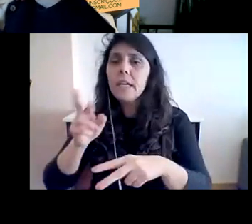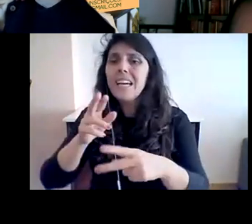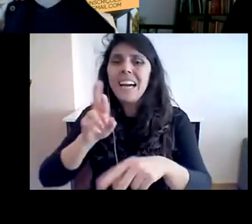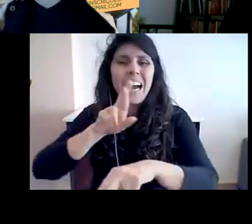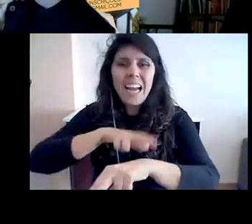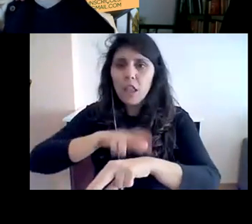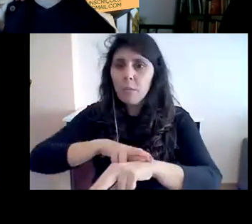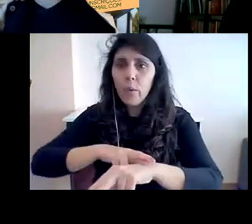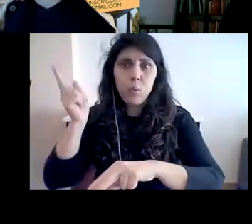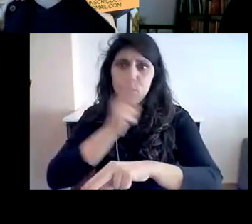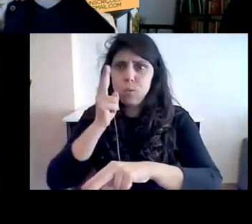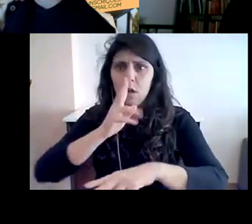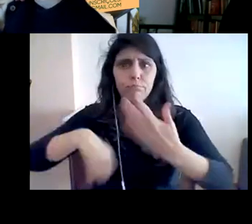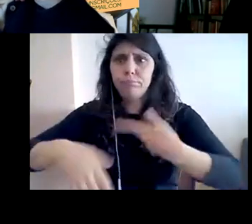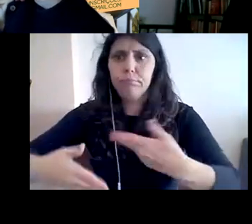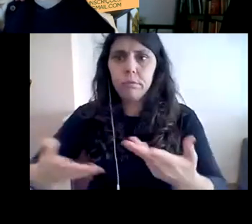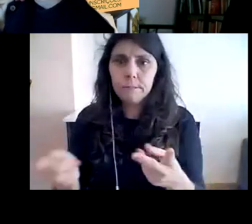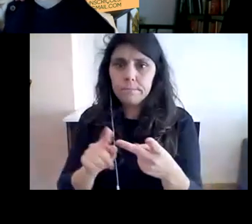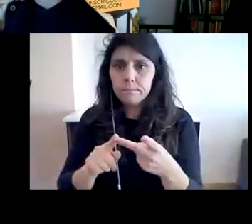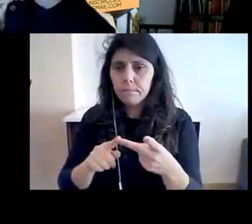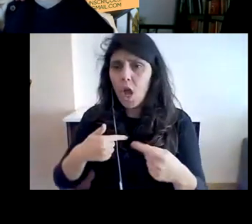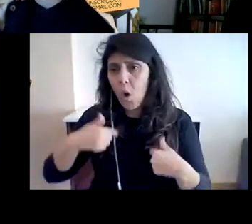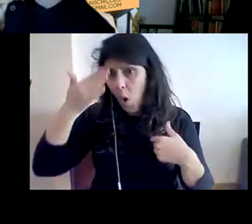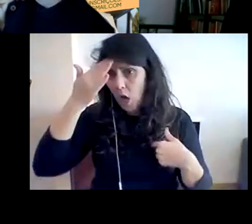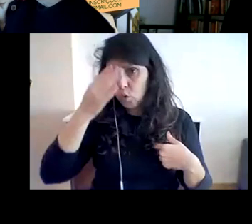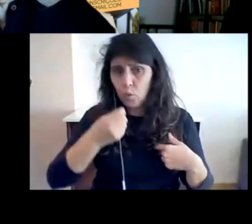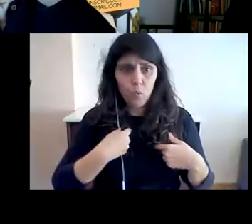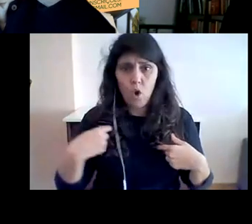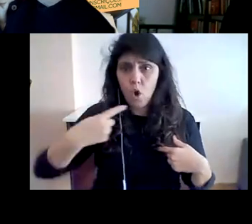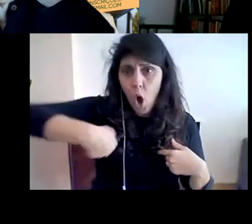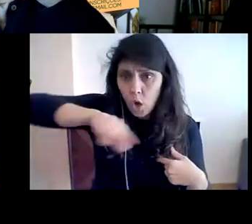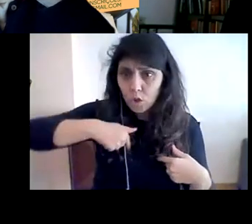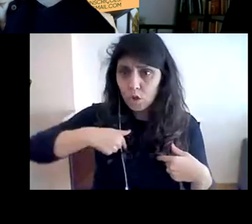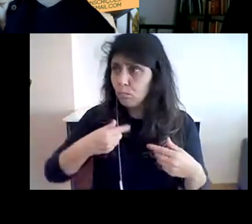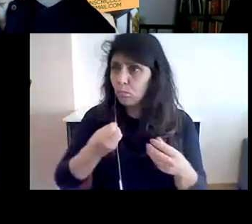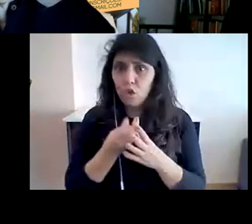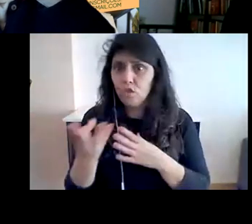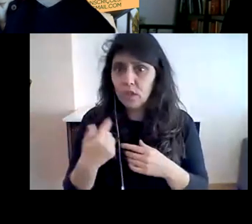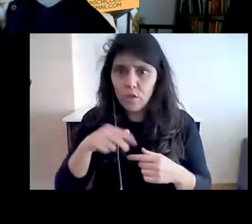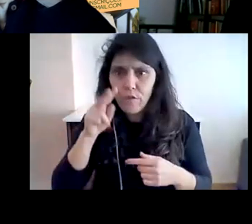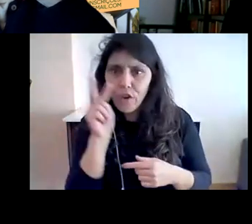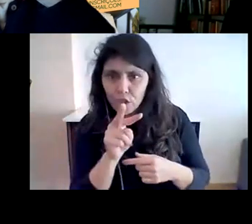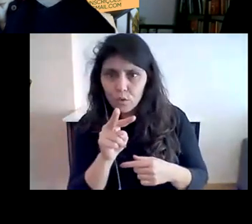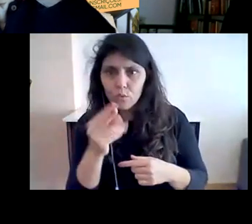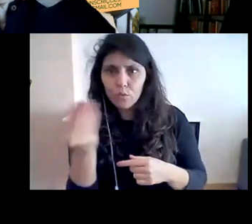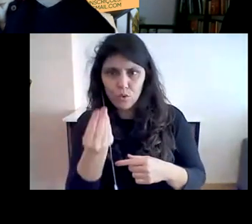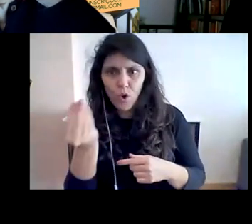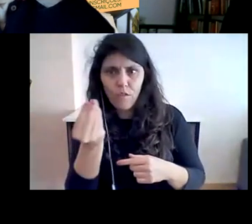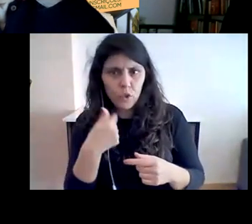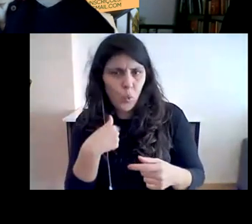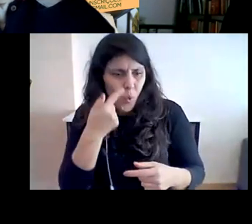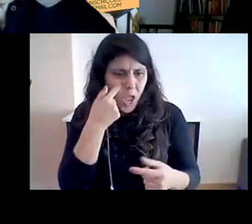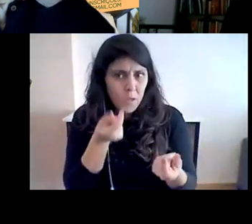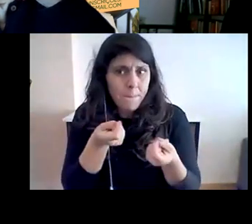estou convencida que muitos de nós, eu vejo os jovens de ciências e tecnologias que acompanho de perto, têm